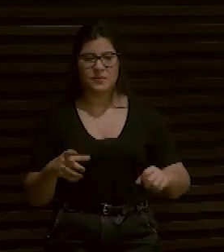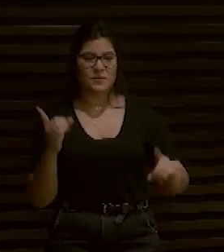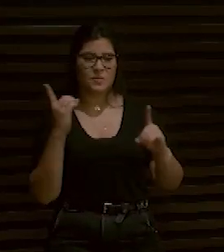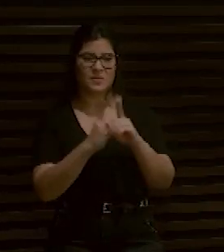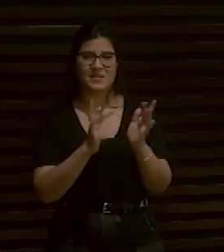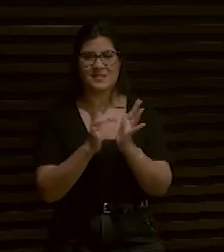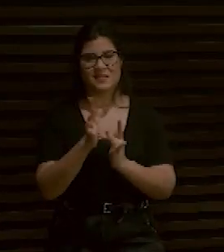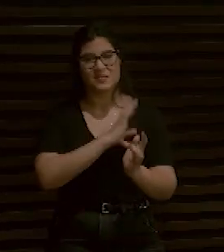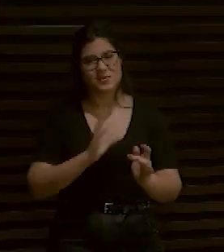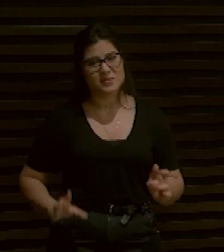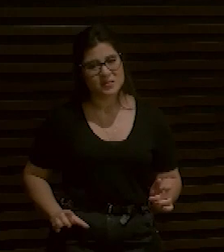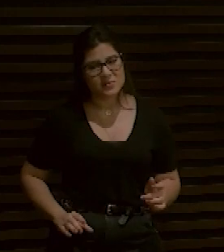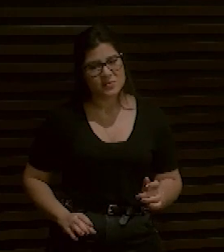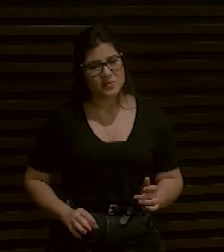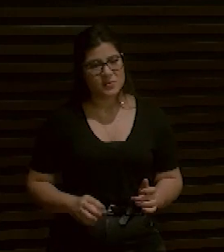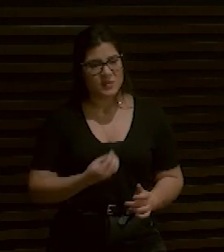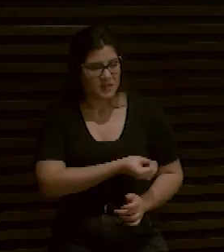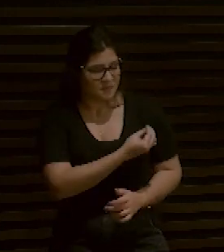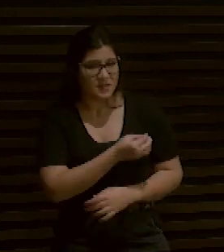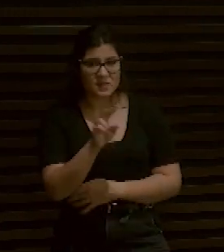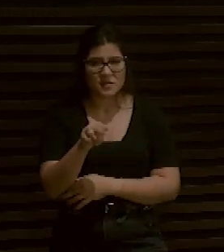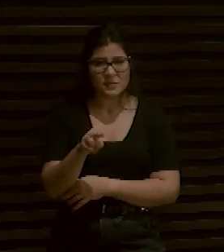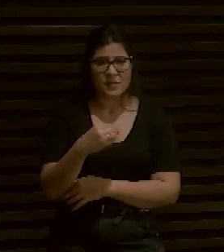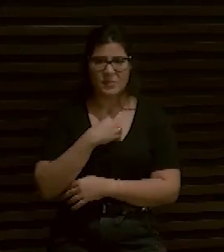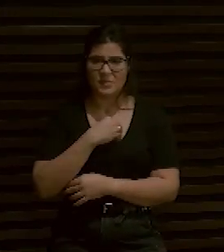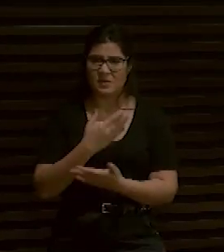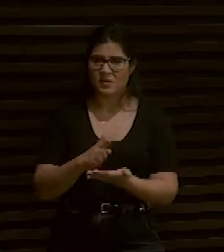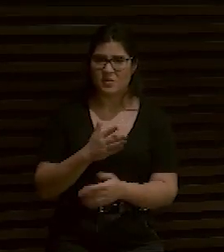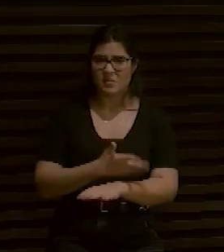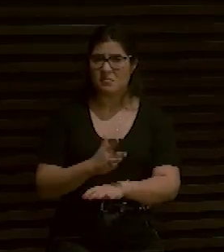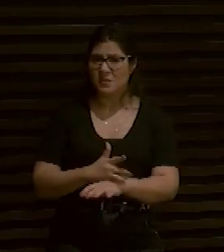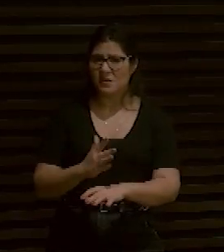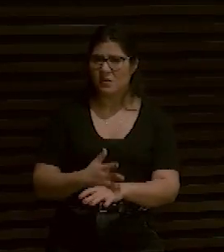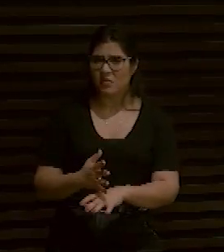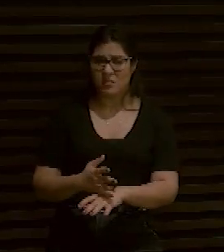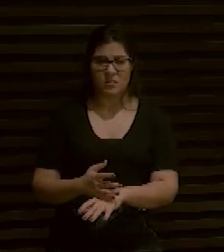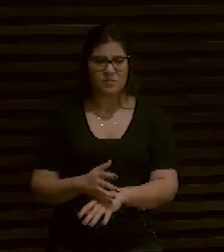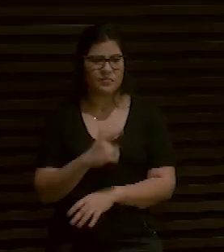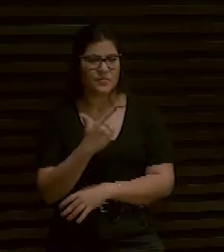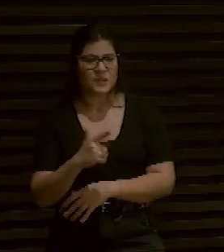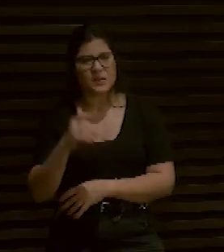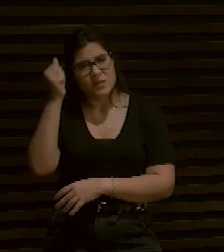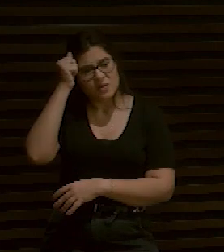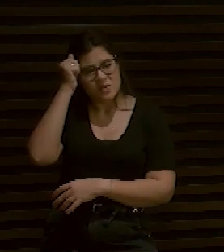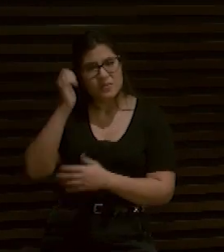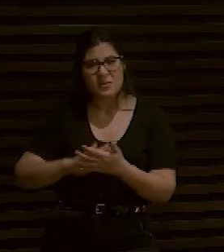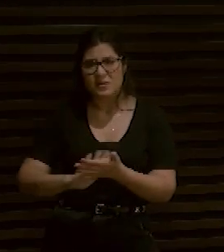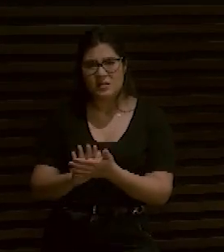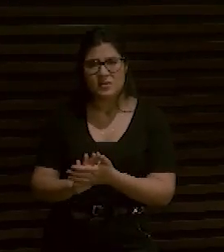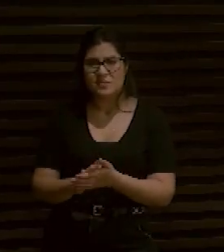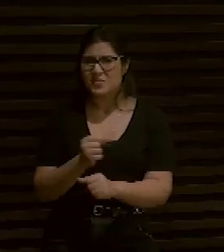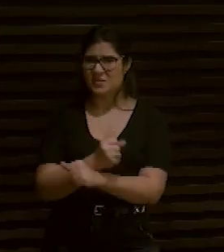encontro com Jesus e você continuar com as mesmas práticas de pecado, sem sentir nenhum remorsozinho. O encontro